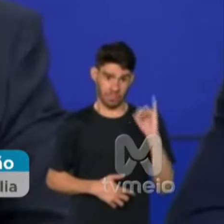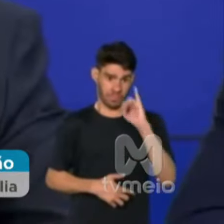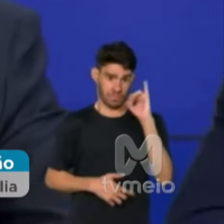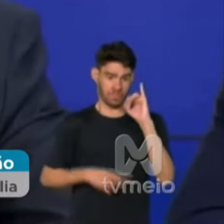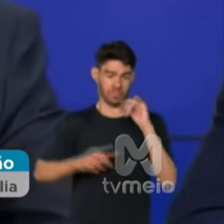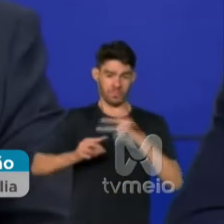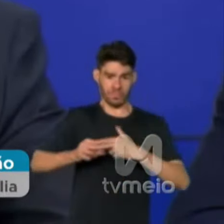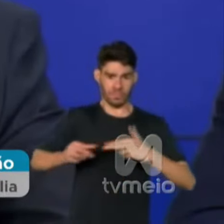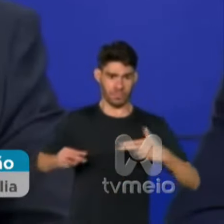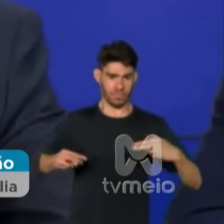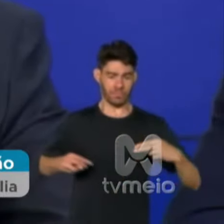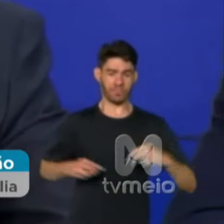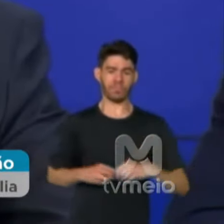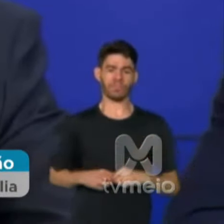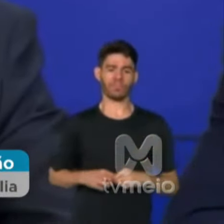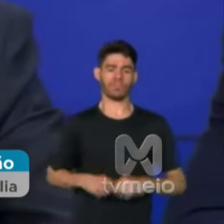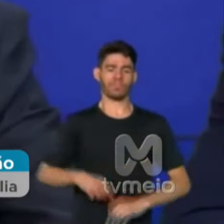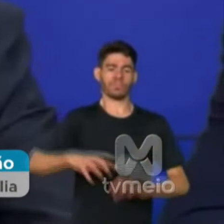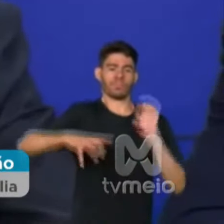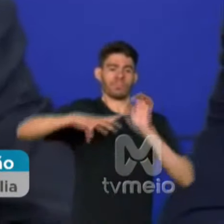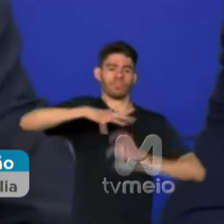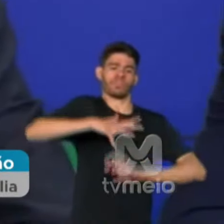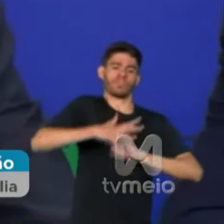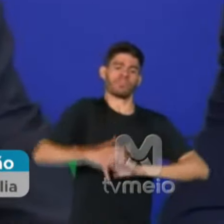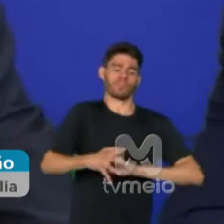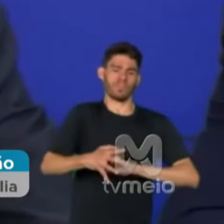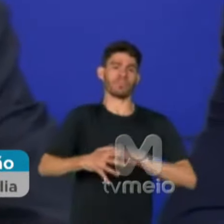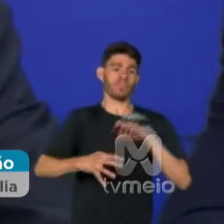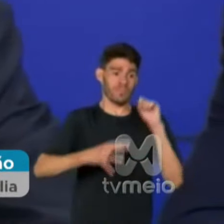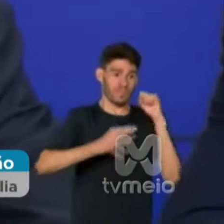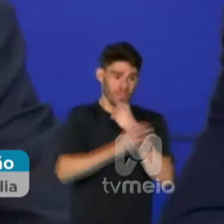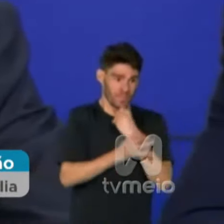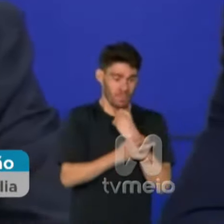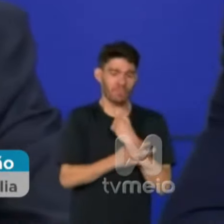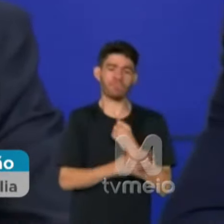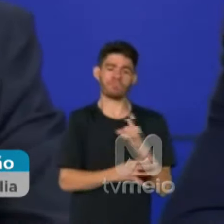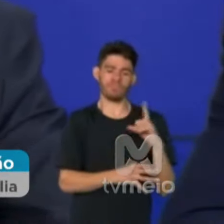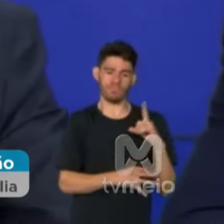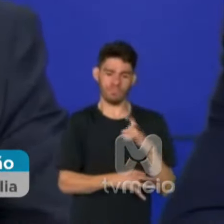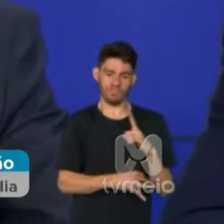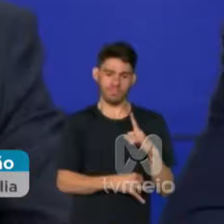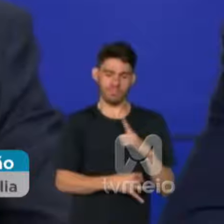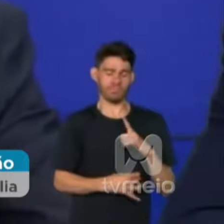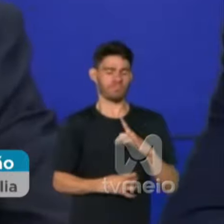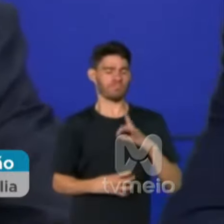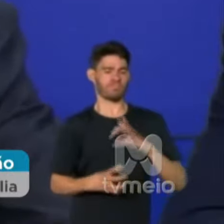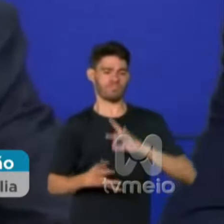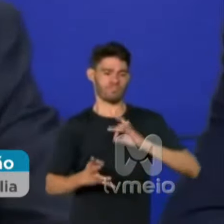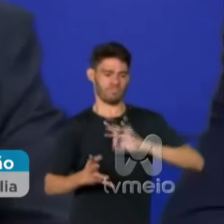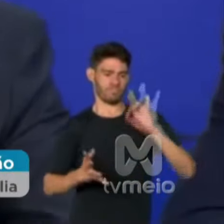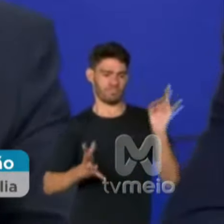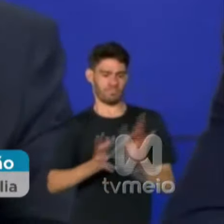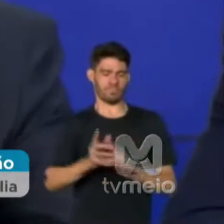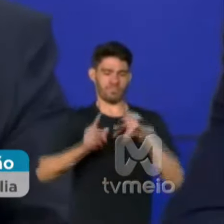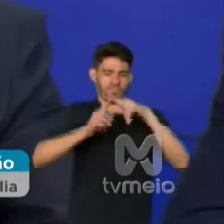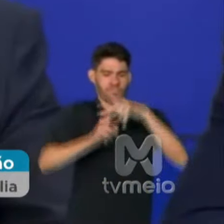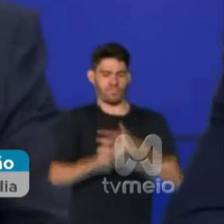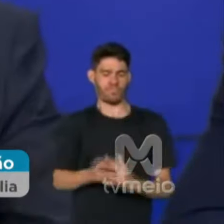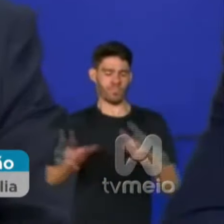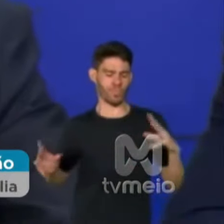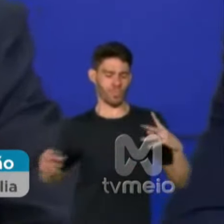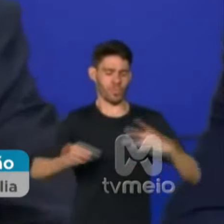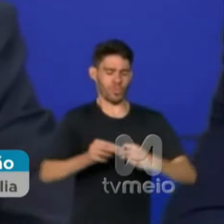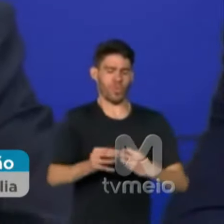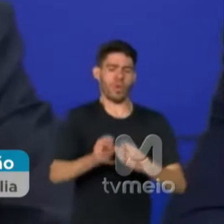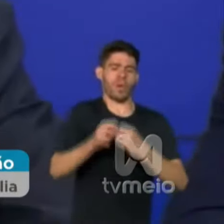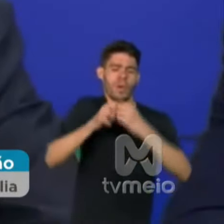que a concessionária assegure Garanta e a reparação de todos